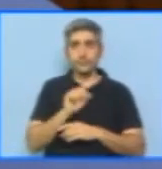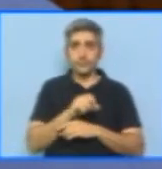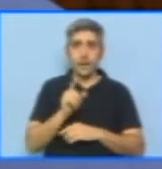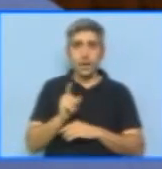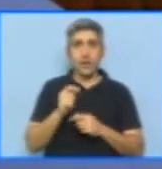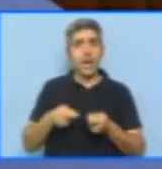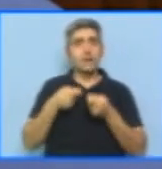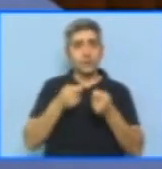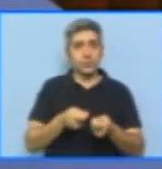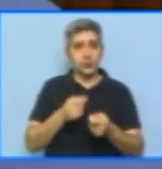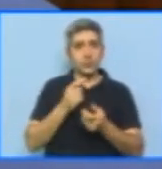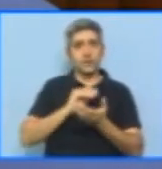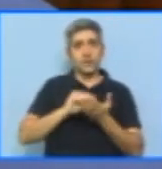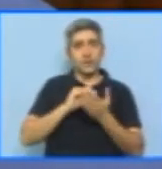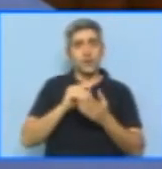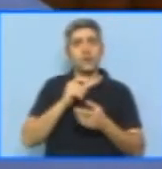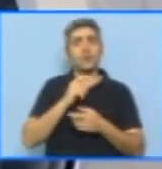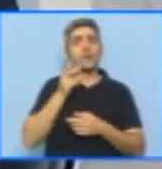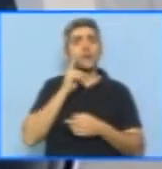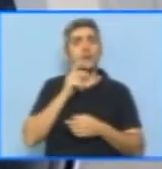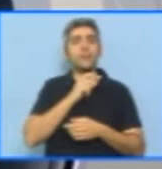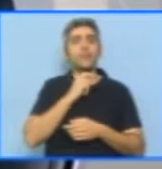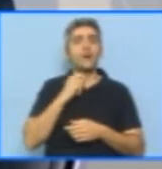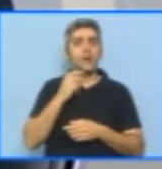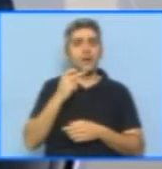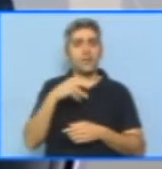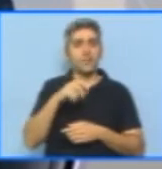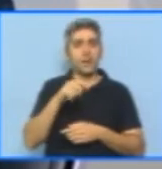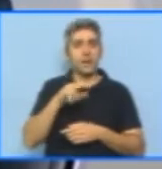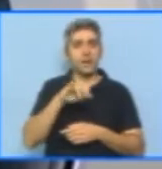porque o secretariado de que é diretor, o Padre Américo Aguiar, tem estas dupla